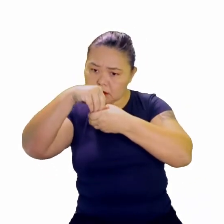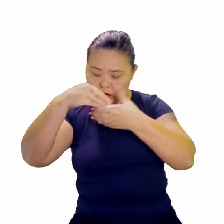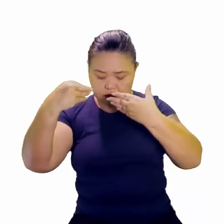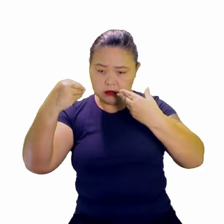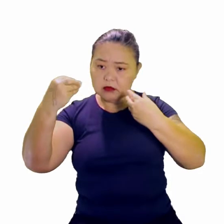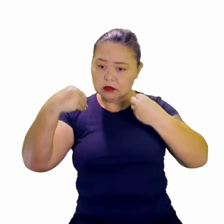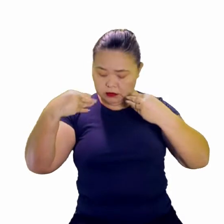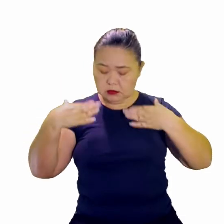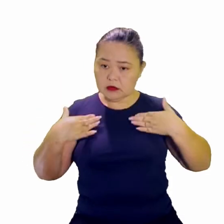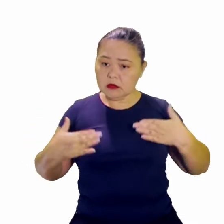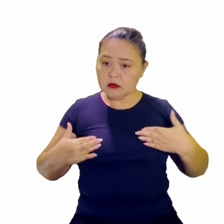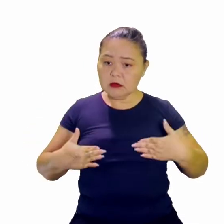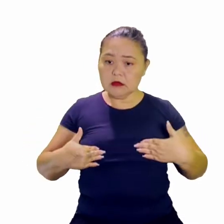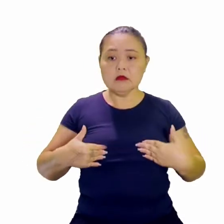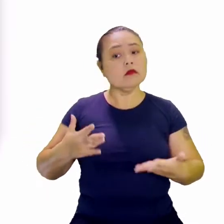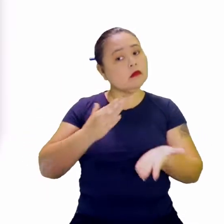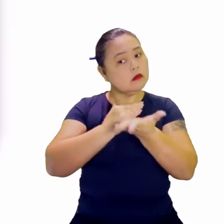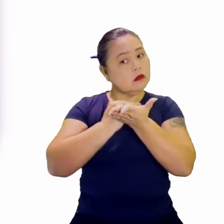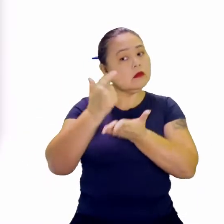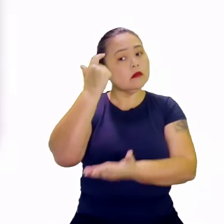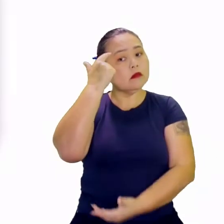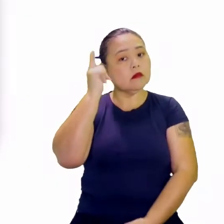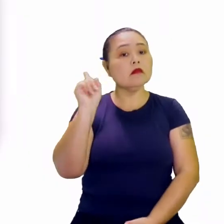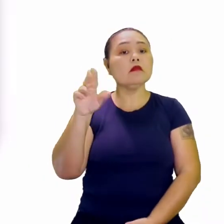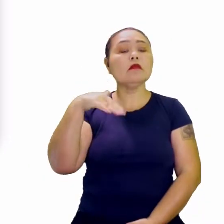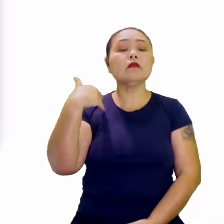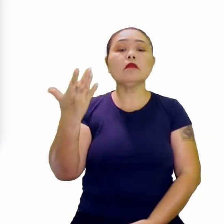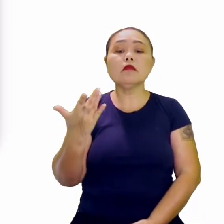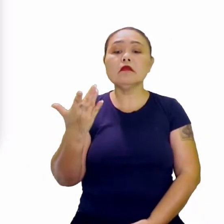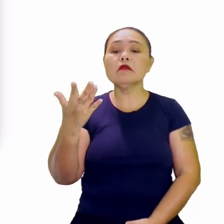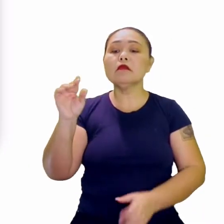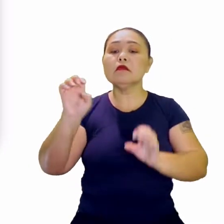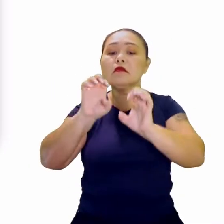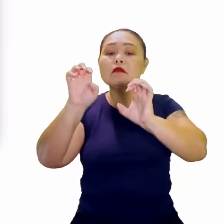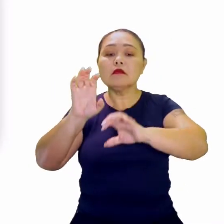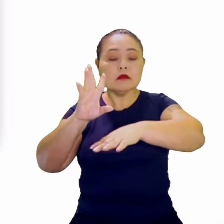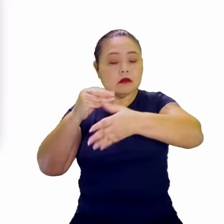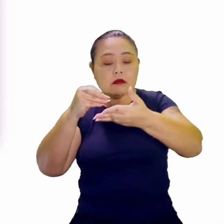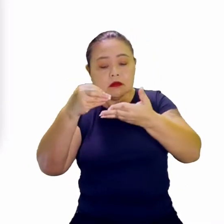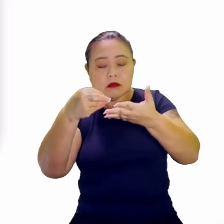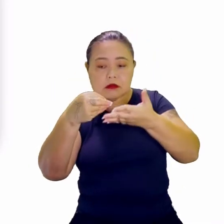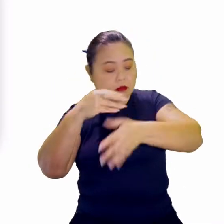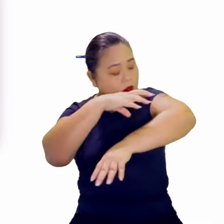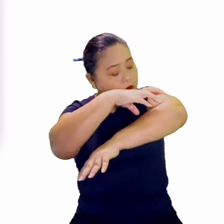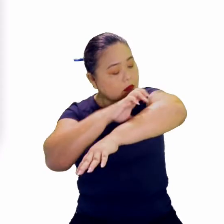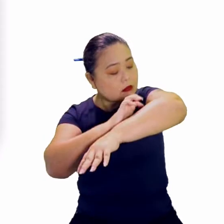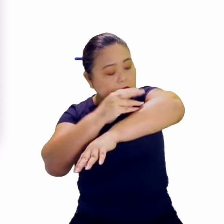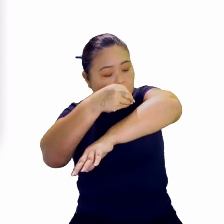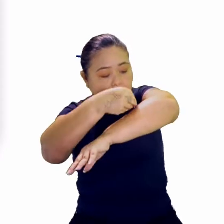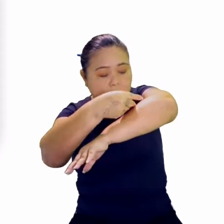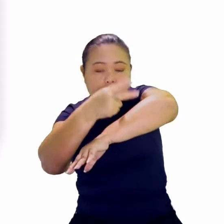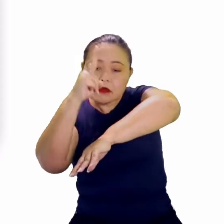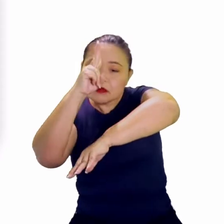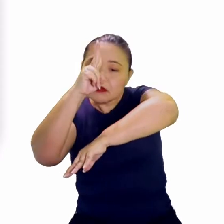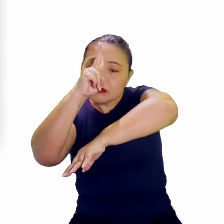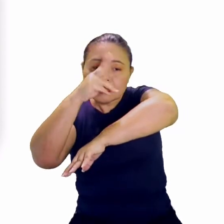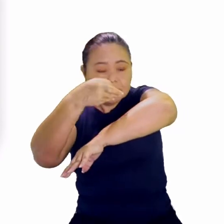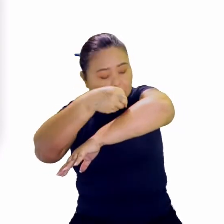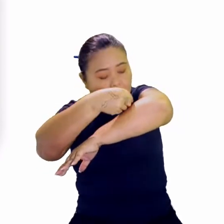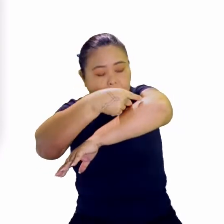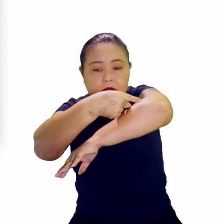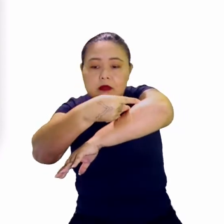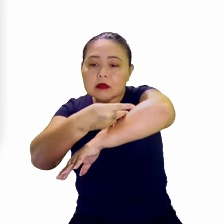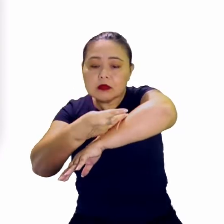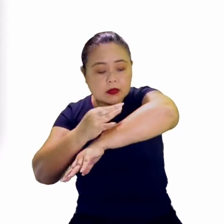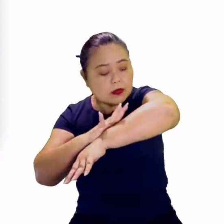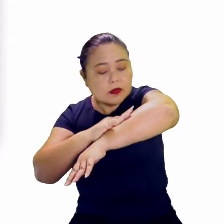agora refletindo sobre isso. Referente à estrutura, o que é legal a gente lembrar? É legal a gente